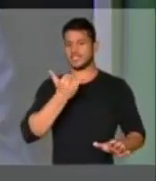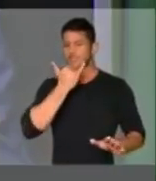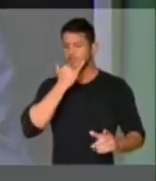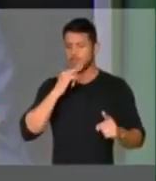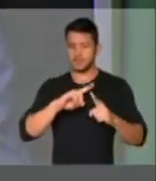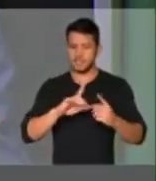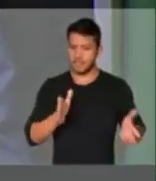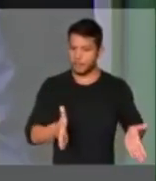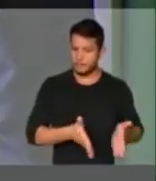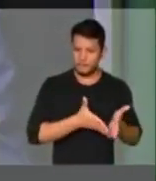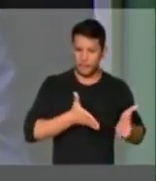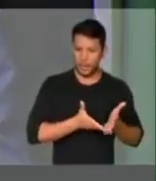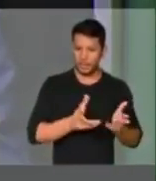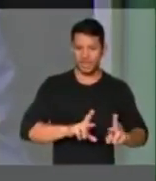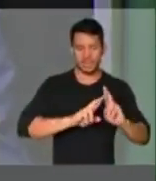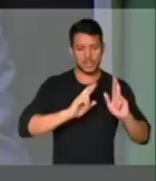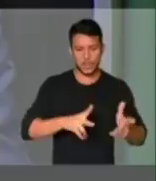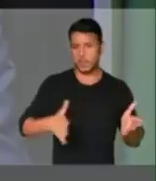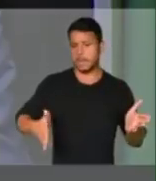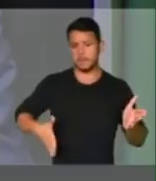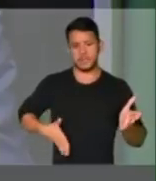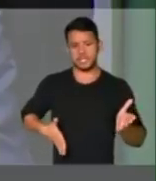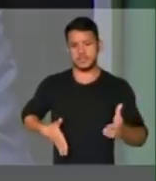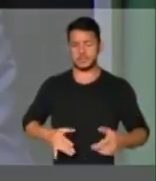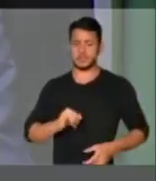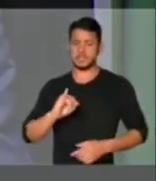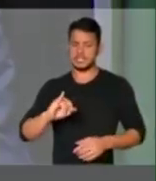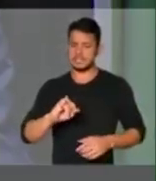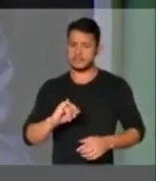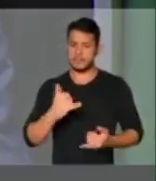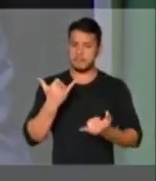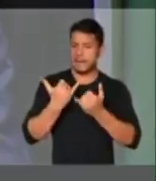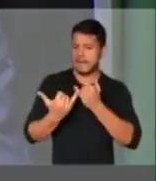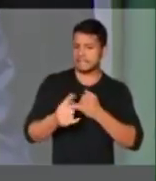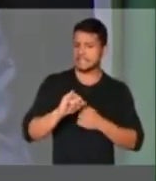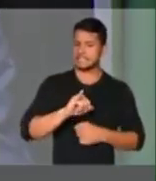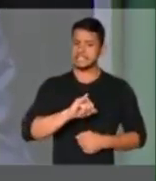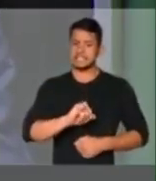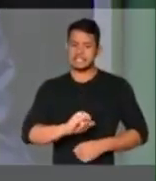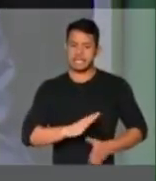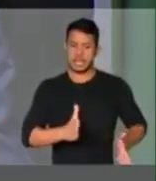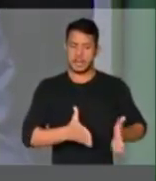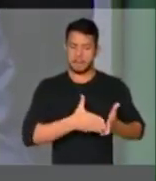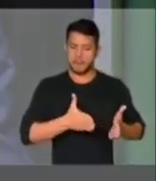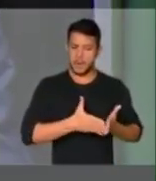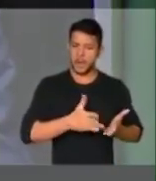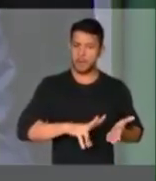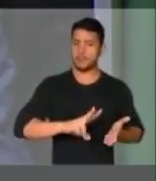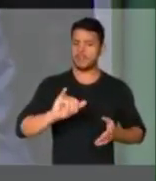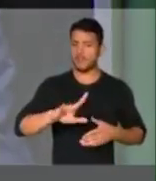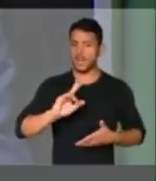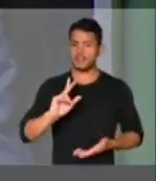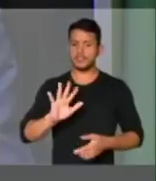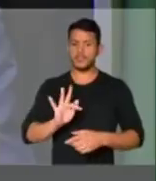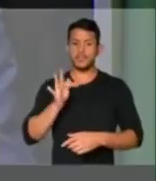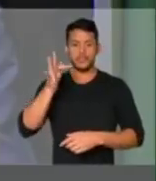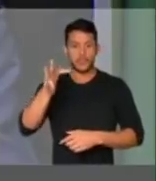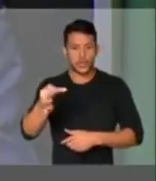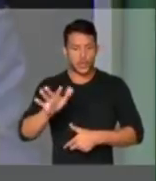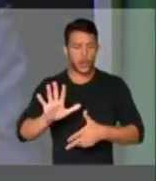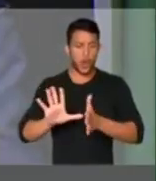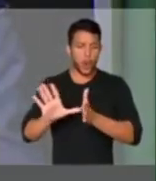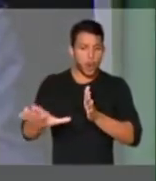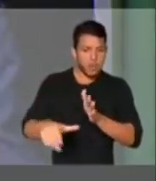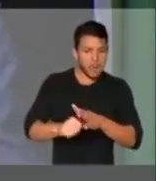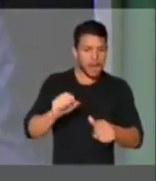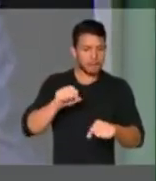pobres. É partir da premissa de que quanto mais pobre você é, maior a chance de você cometer um crime, maior a chance de você ter um desvio de